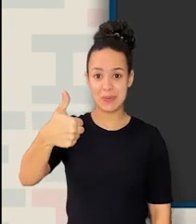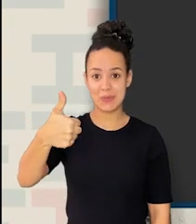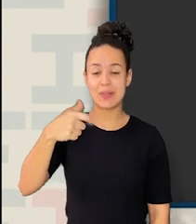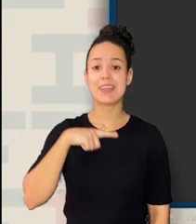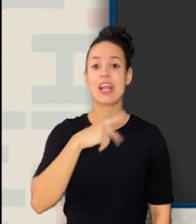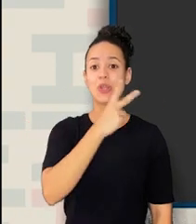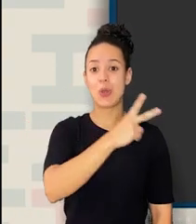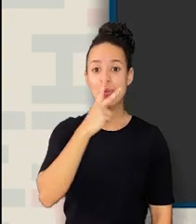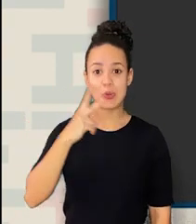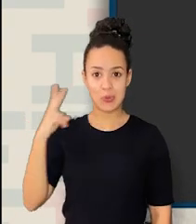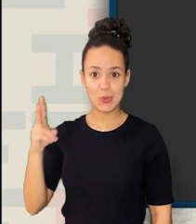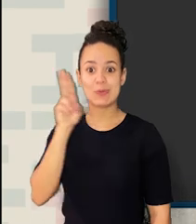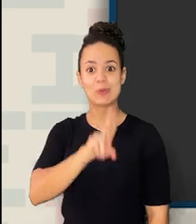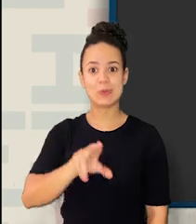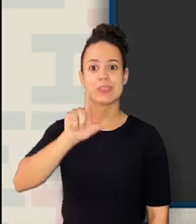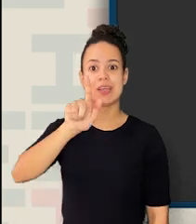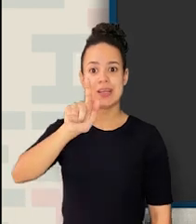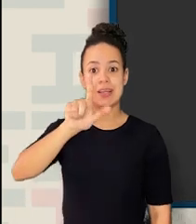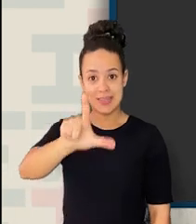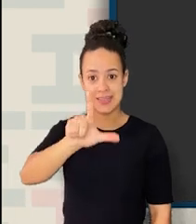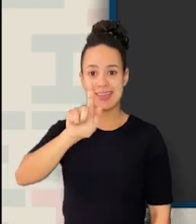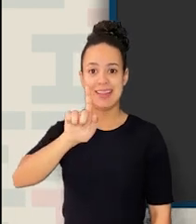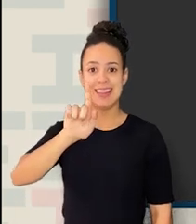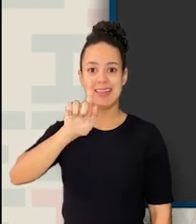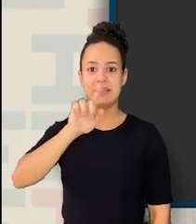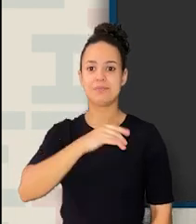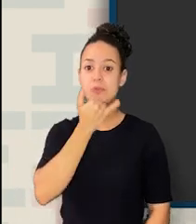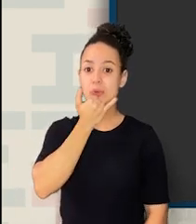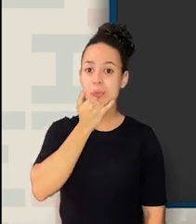2 em 2 fazendo o legato.